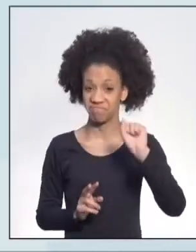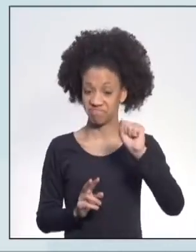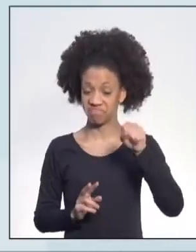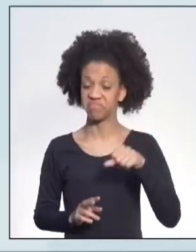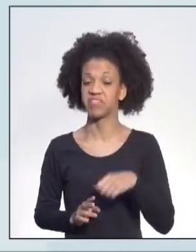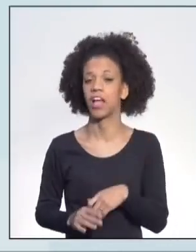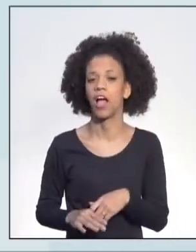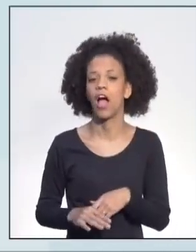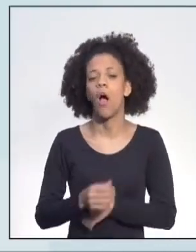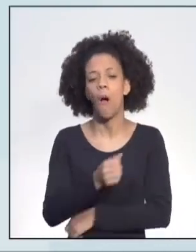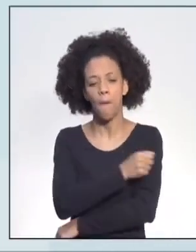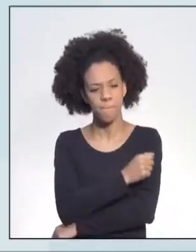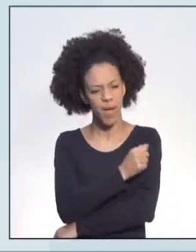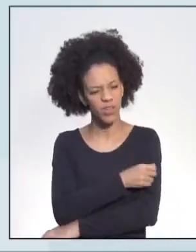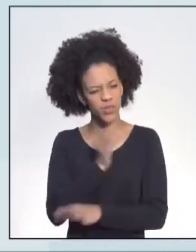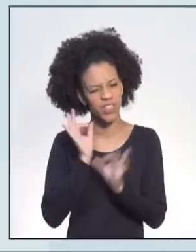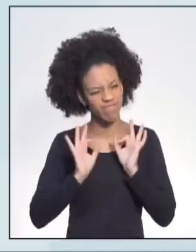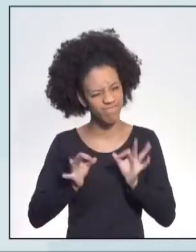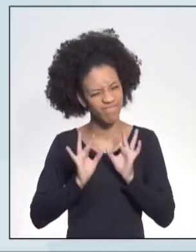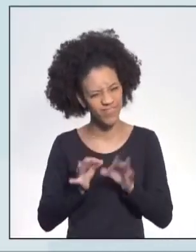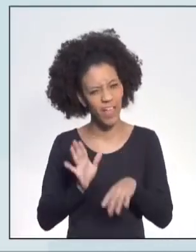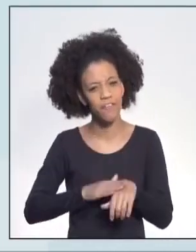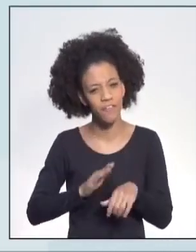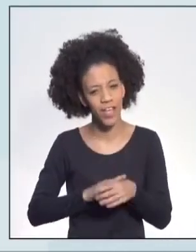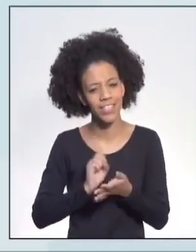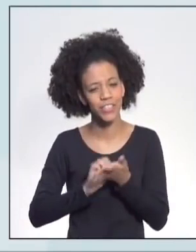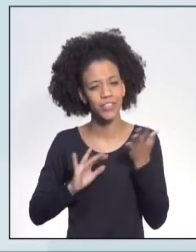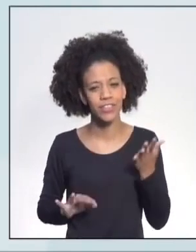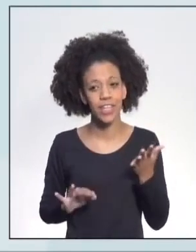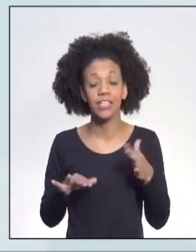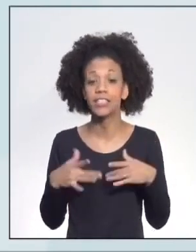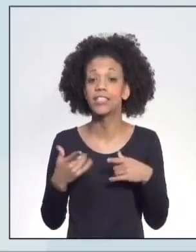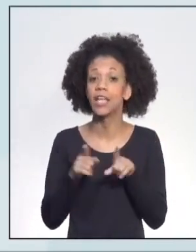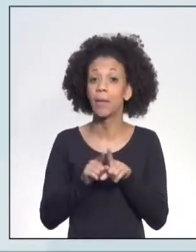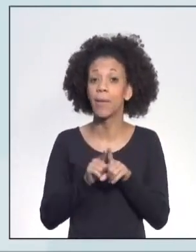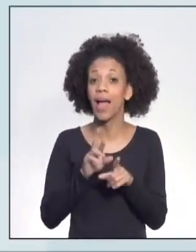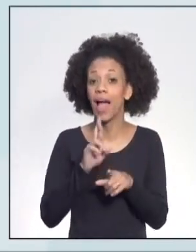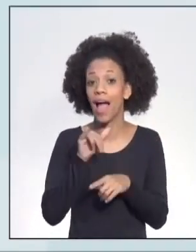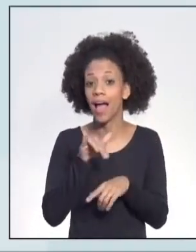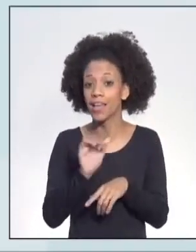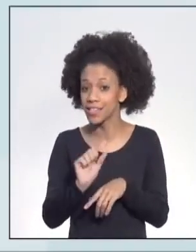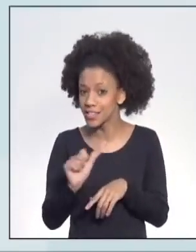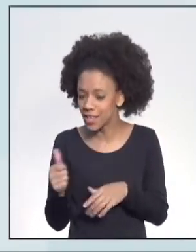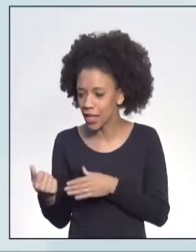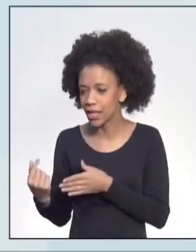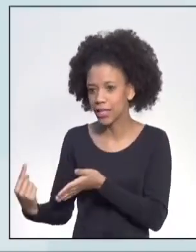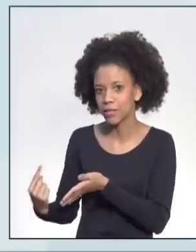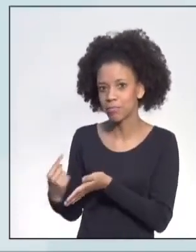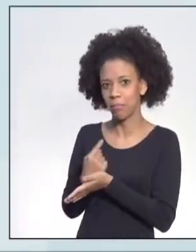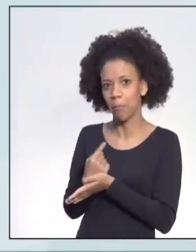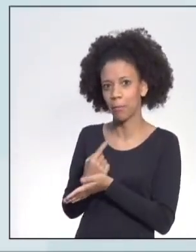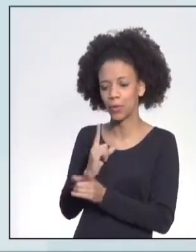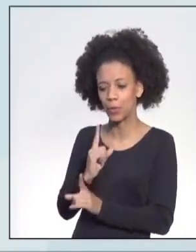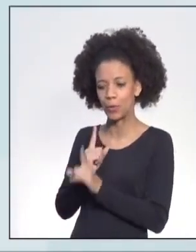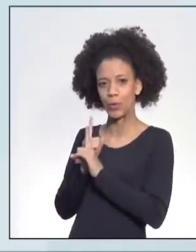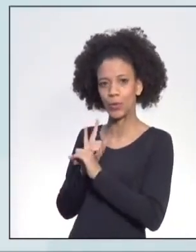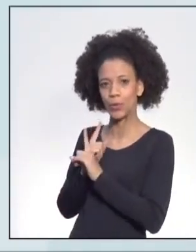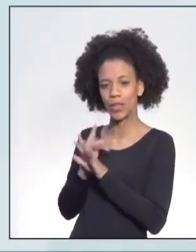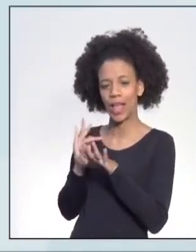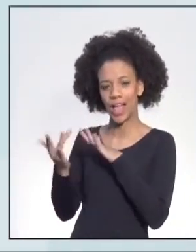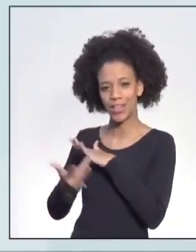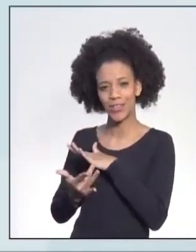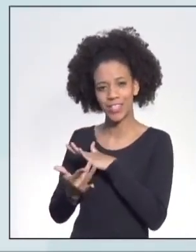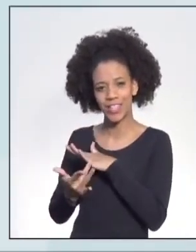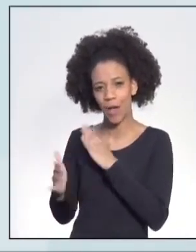aluna bastante protagonista, ela faz as suas atividades. Inclusive, foi a Raíssa que me procurou, viu? Ela me encontrou e me mandou